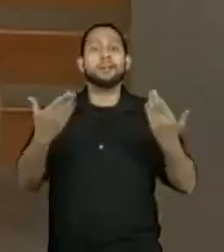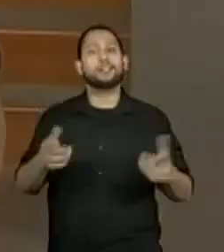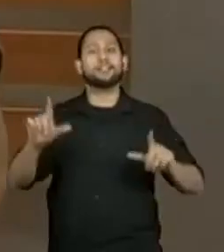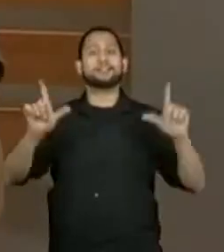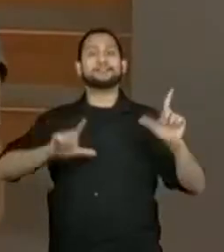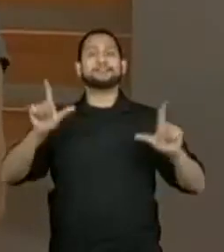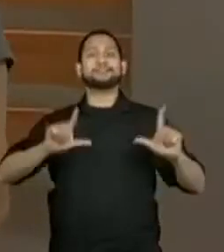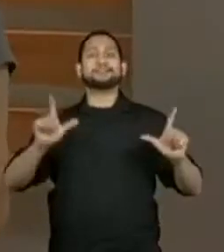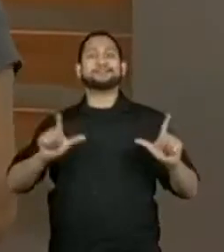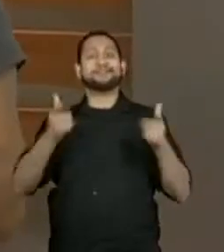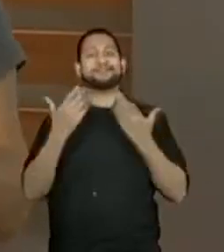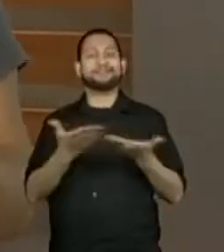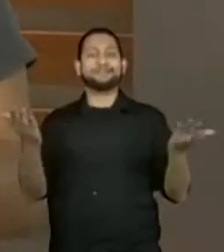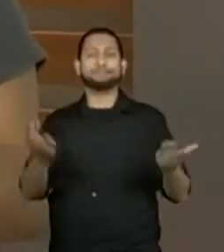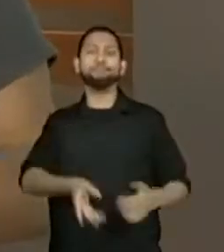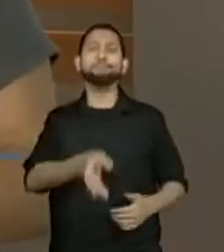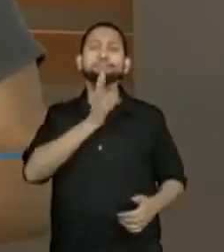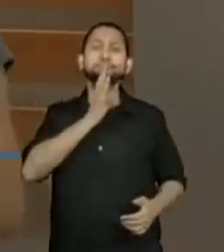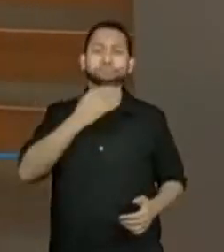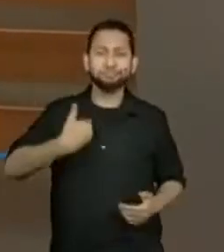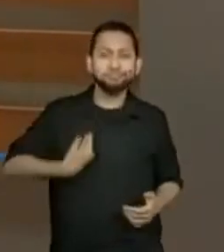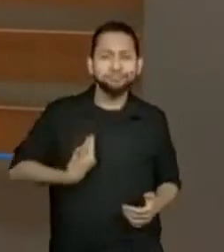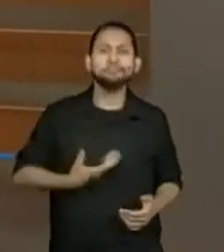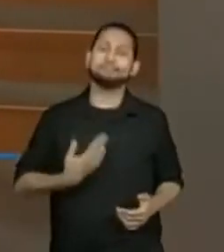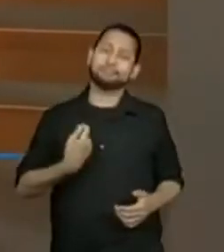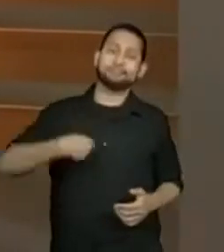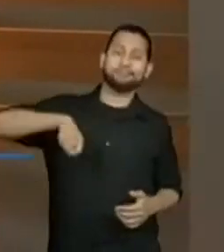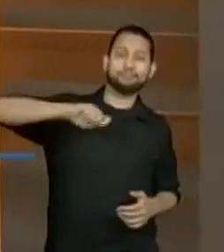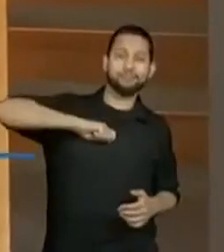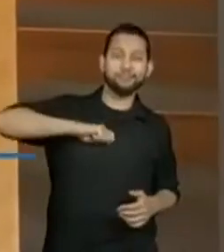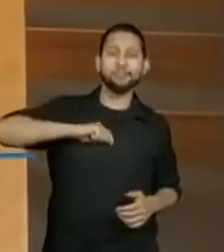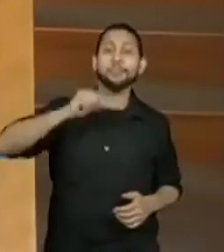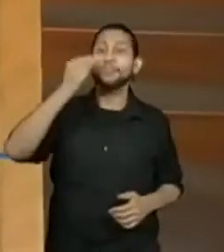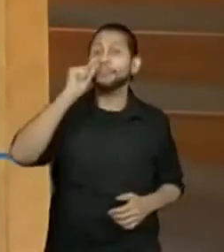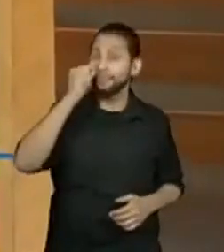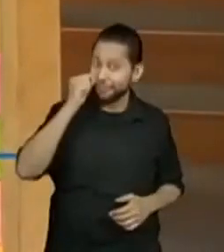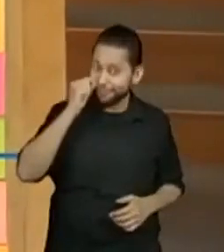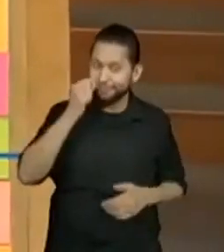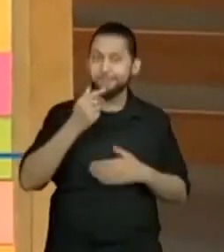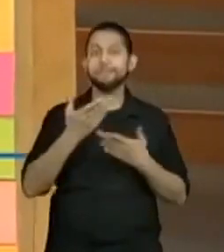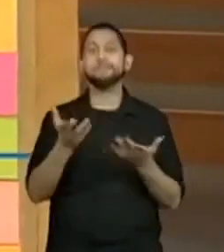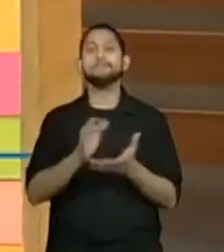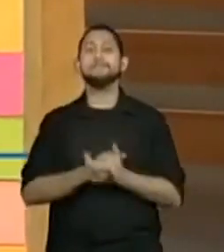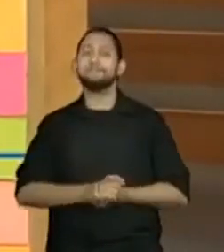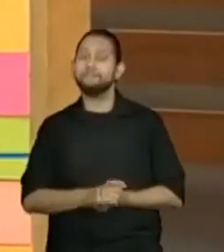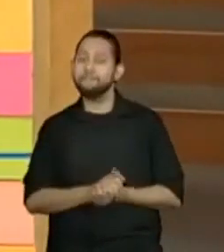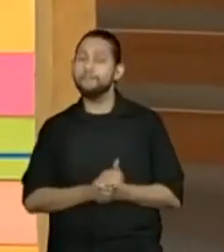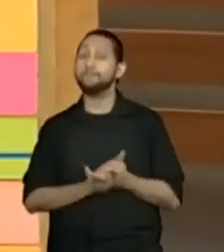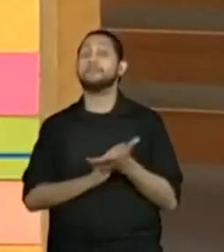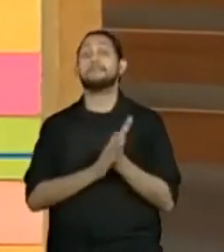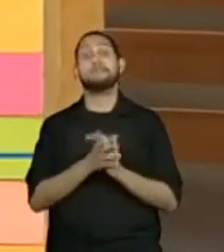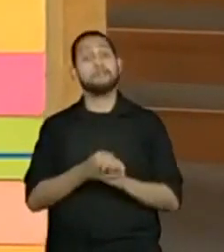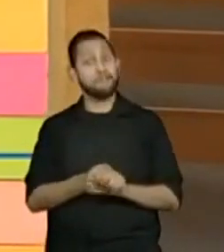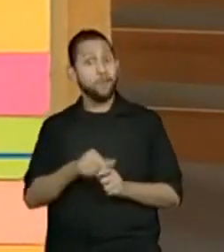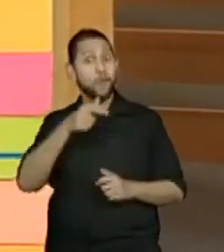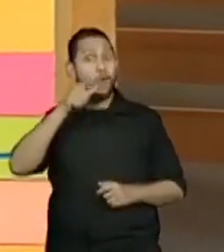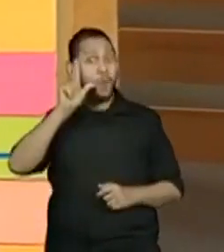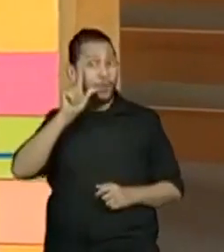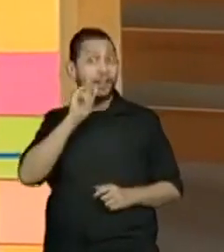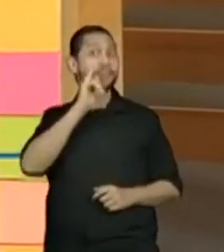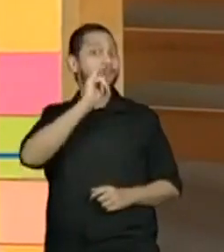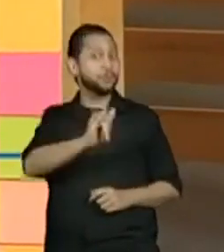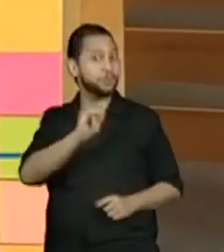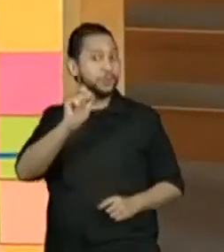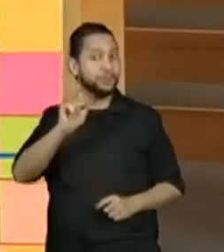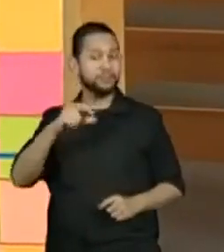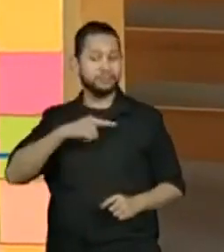telinha. Vocês já me conhecem, eu sou a professora Aline Gack. Mas, pois é, eu disse ontem para vocês que eu